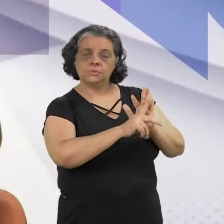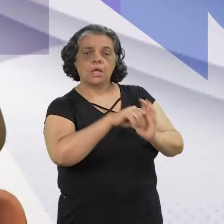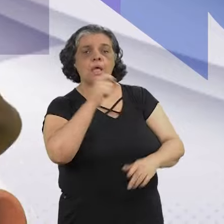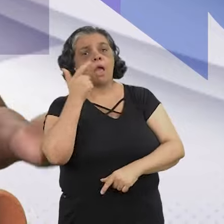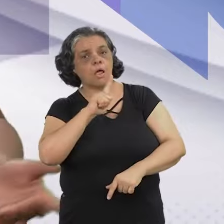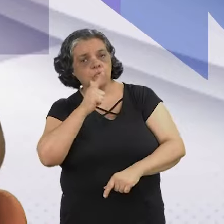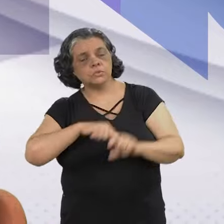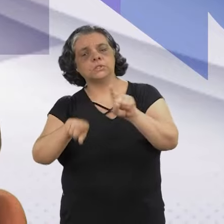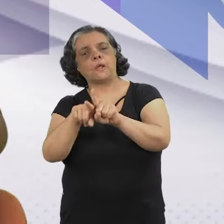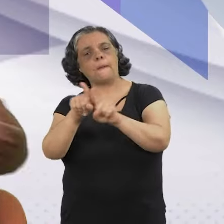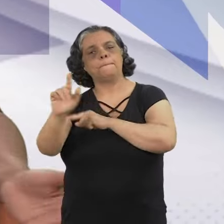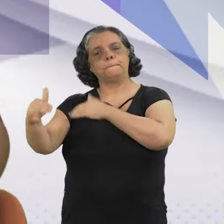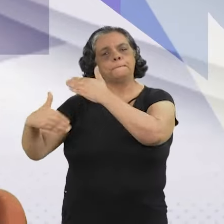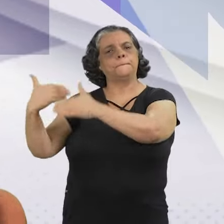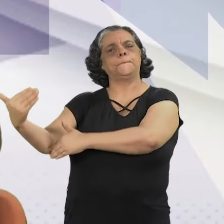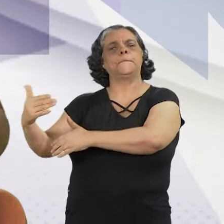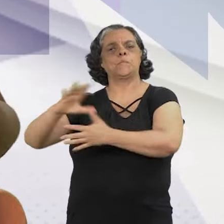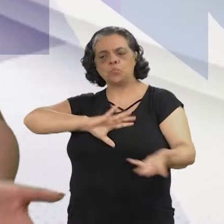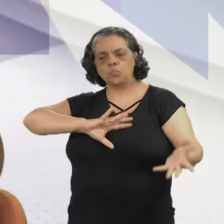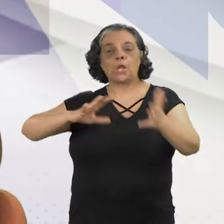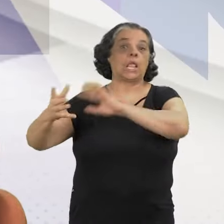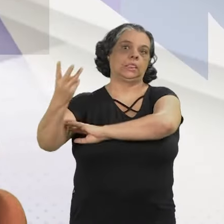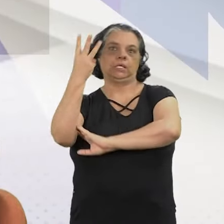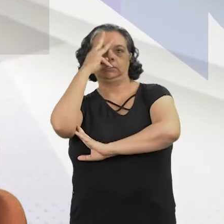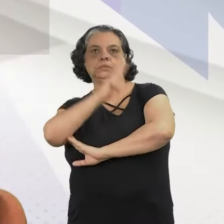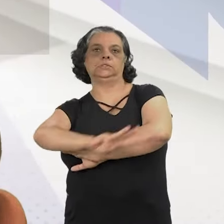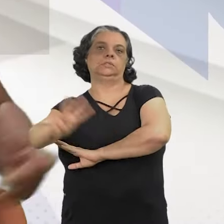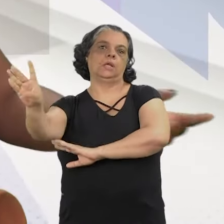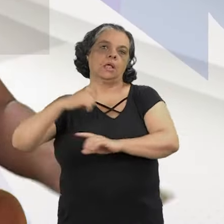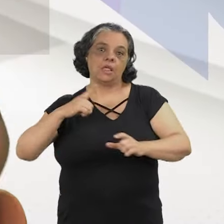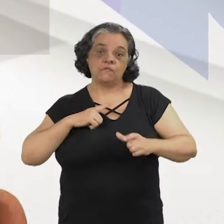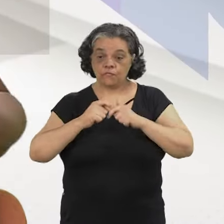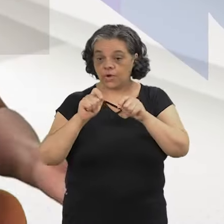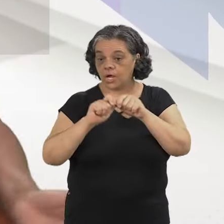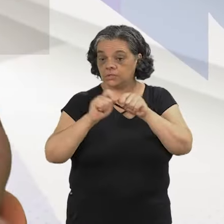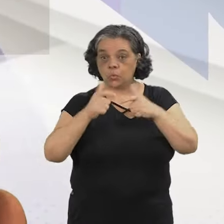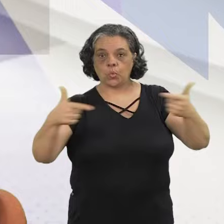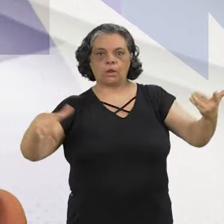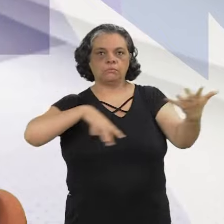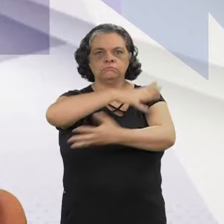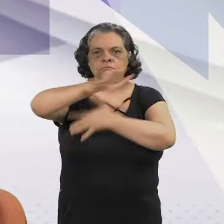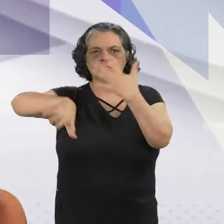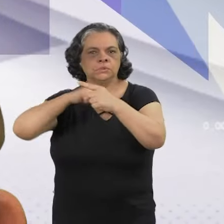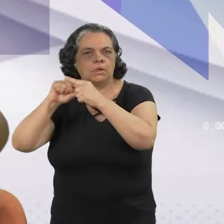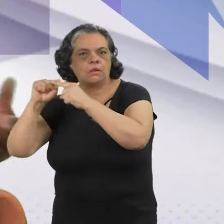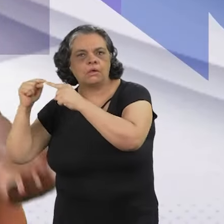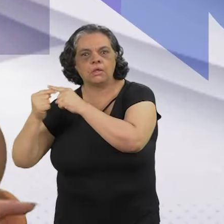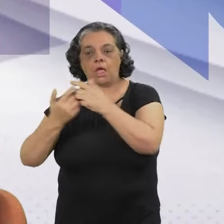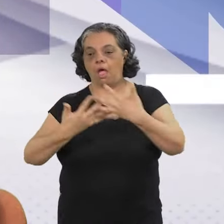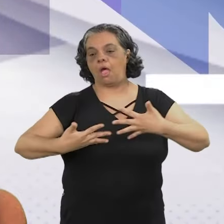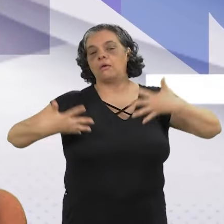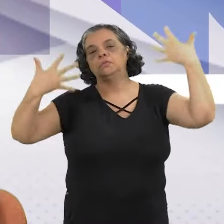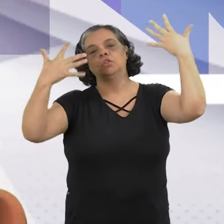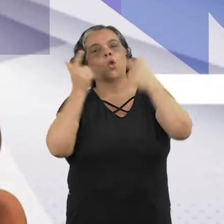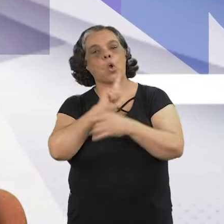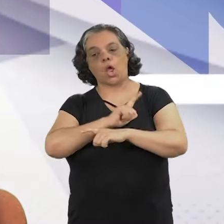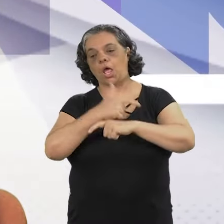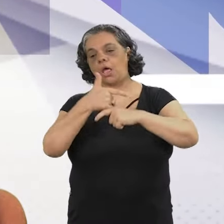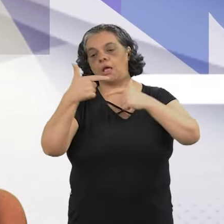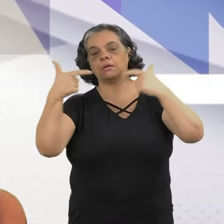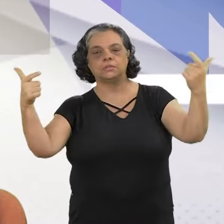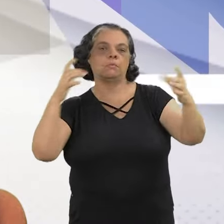né e elas conseguiram se revoltar em três dias assim né e fazer um grande rebolo na comunidade e a rede só tem crescido